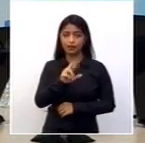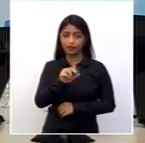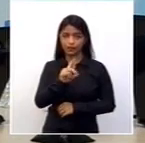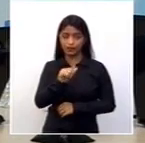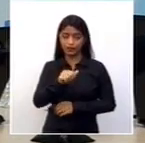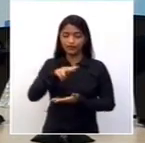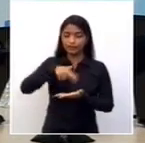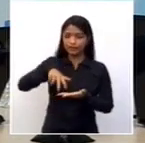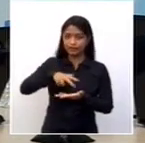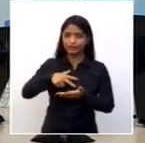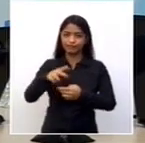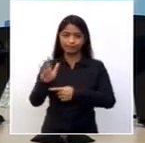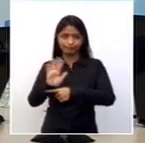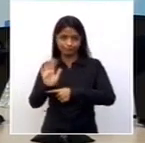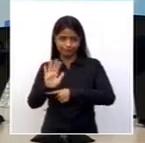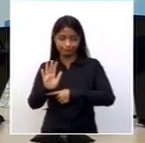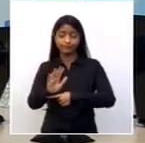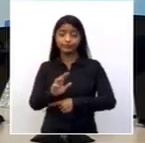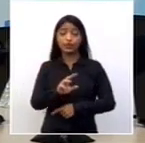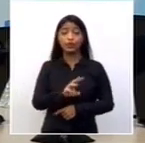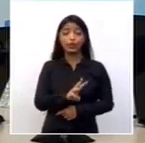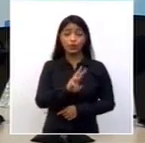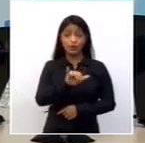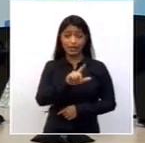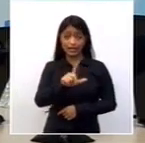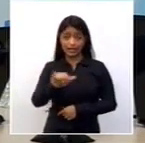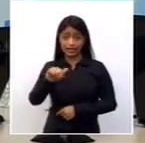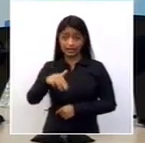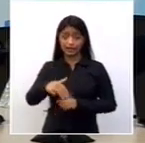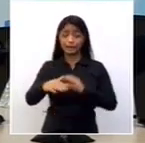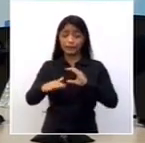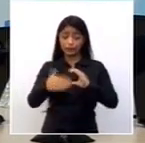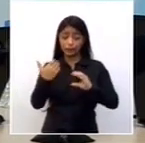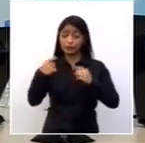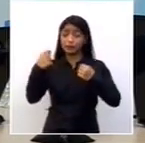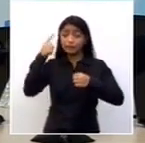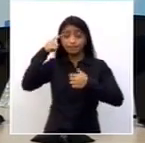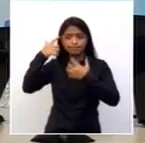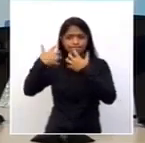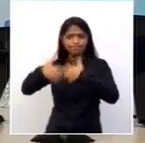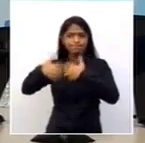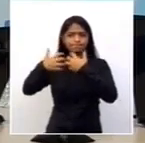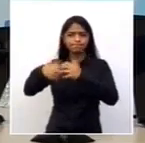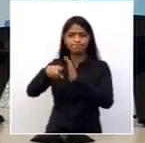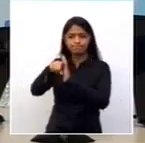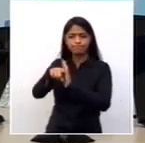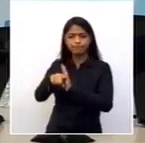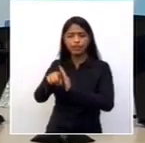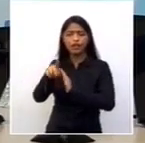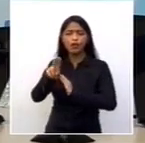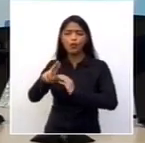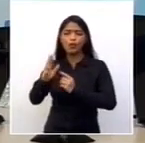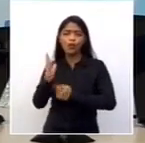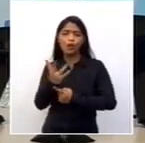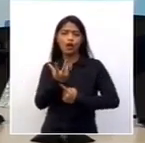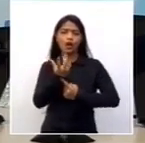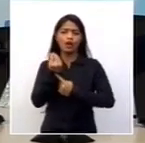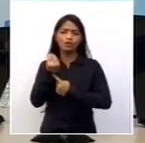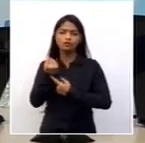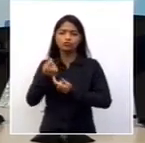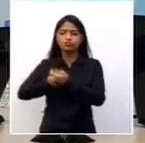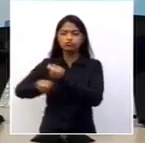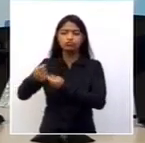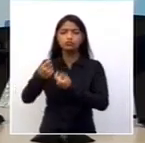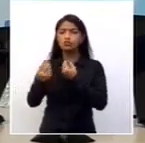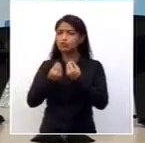pensar criticamente sobre o uso da arte no mercado. A professora Sônia fala sobre criar o